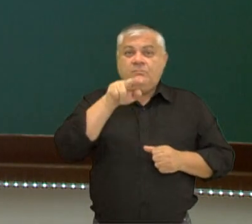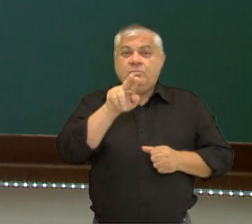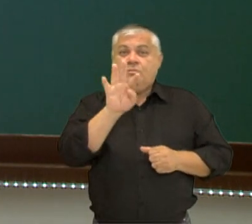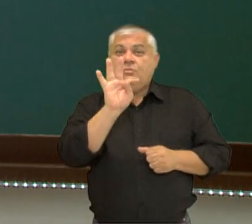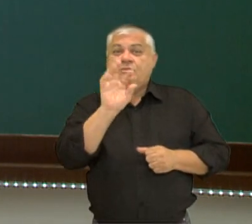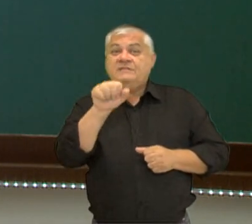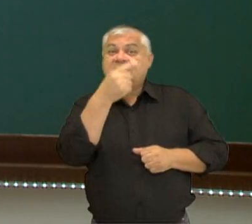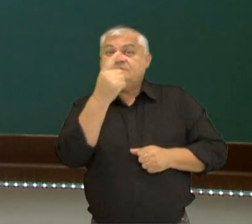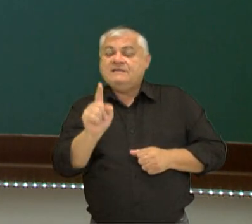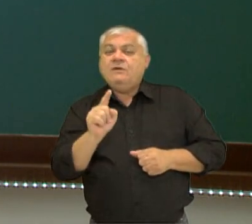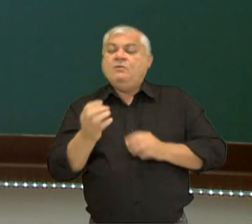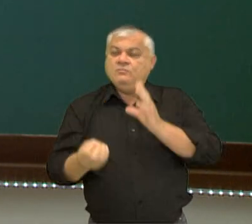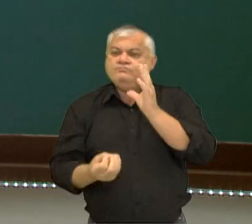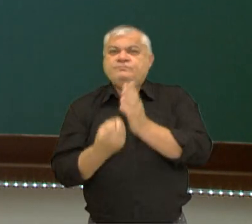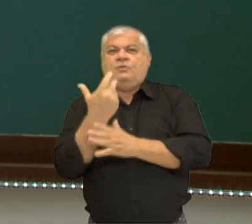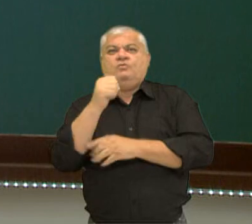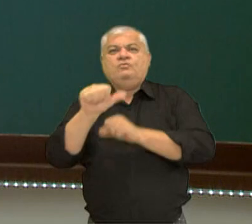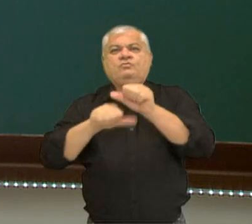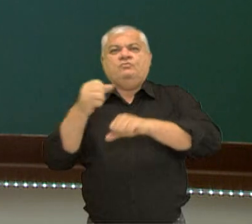as novas variantes.